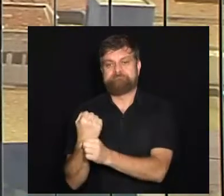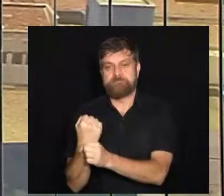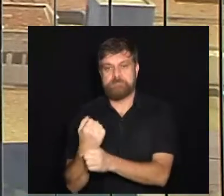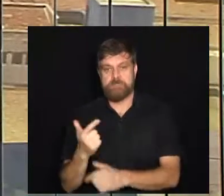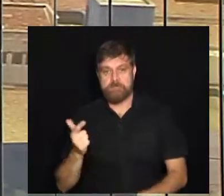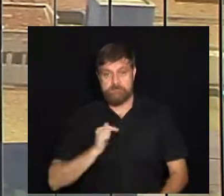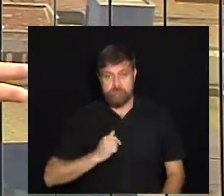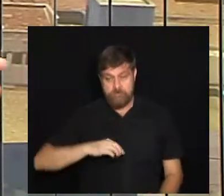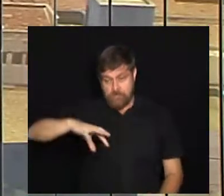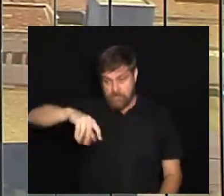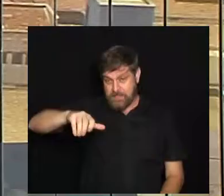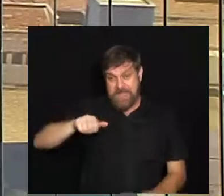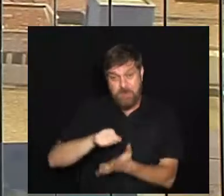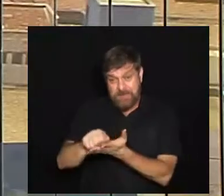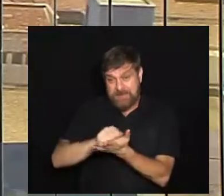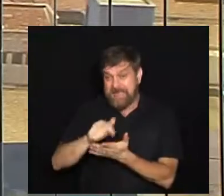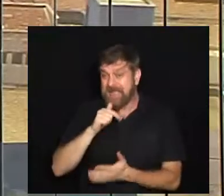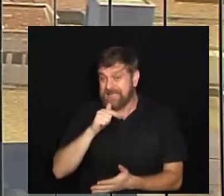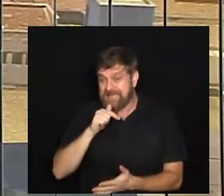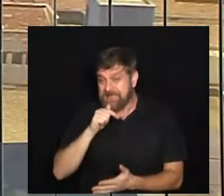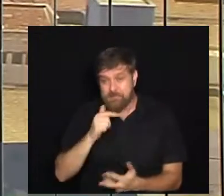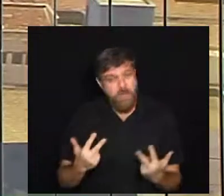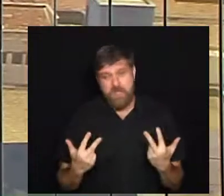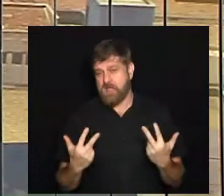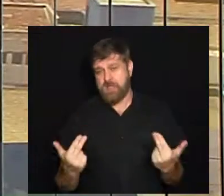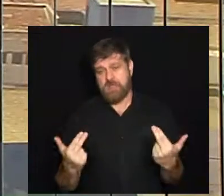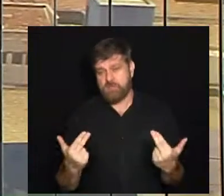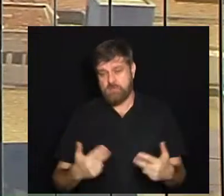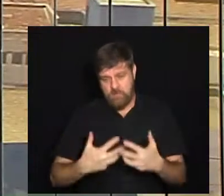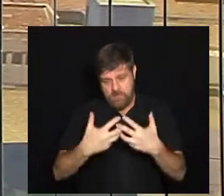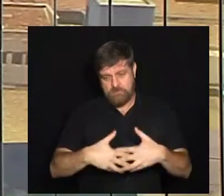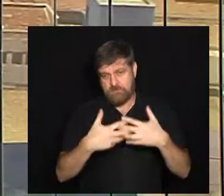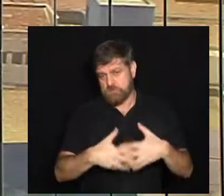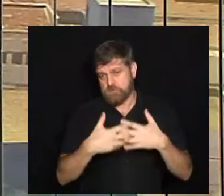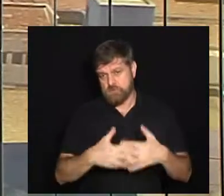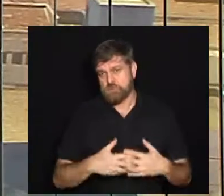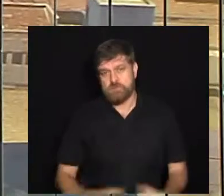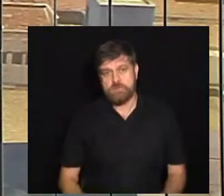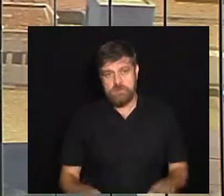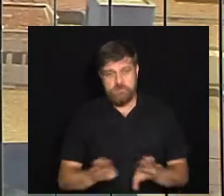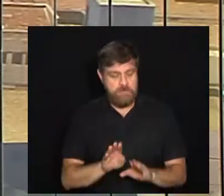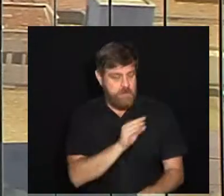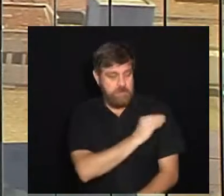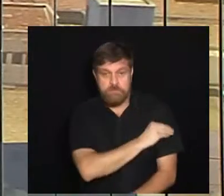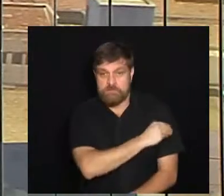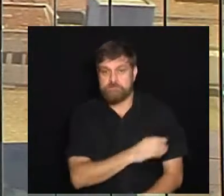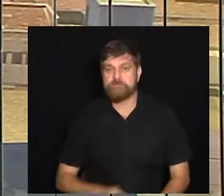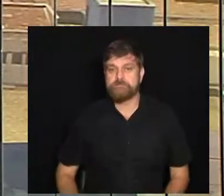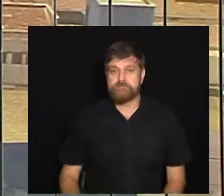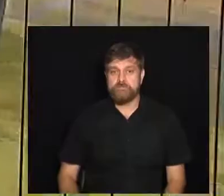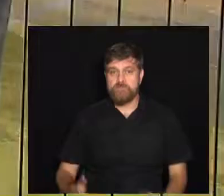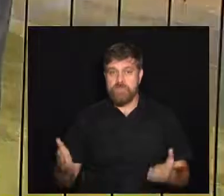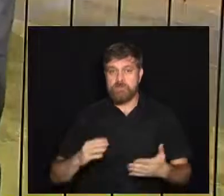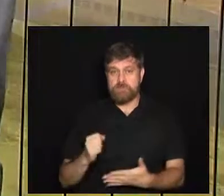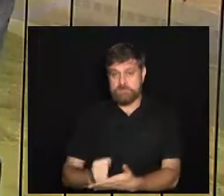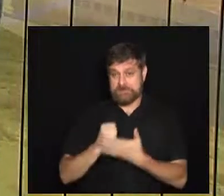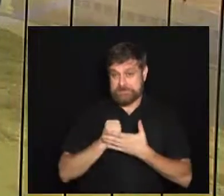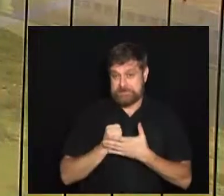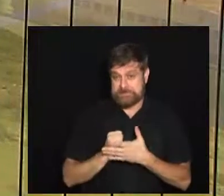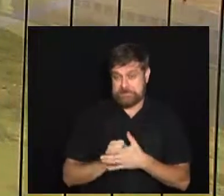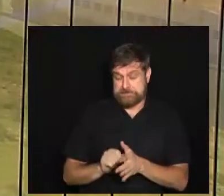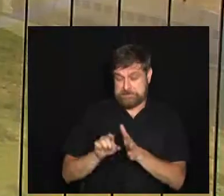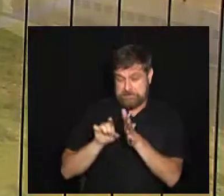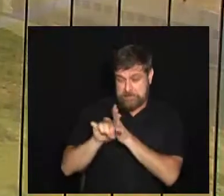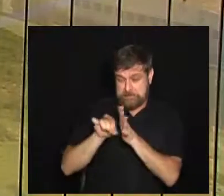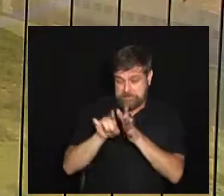da lavagem das mãos com água e sabão é tão boa quanto a lavagem com álcool gel ou álcool 70 pontos a da sua ajuda agora que você quer uma pergunta